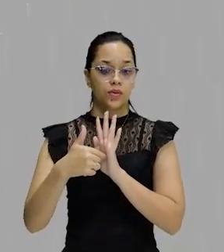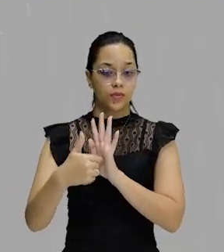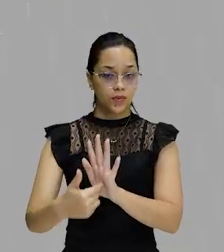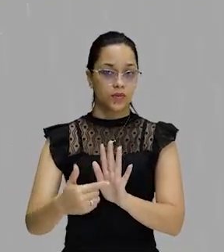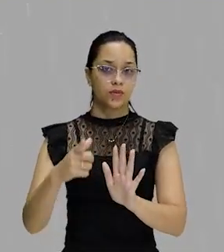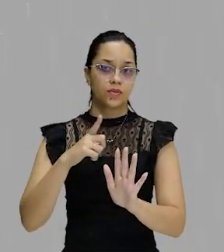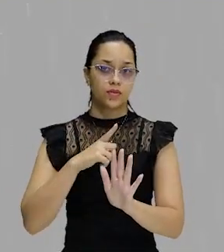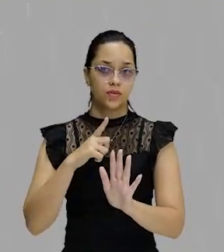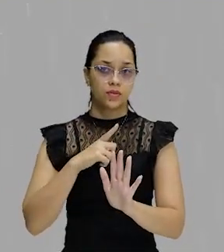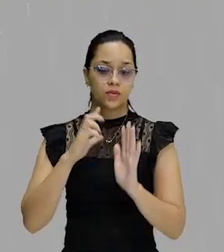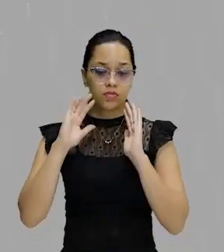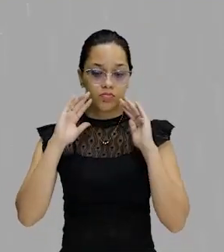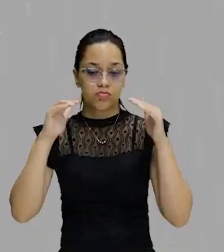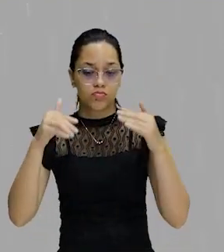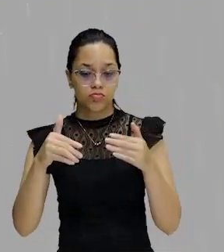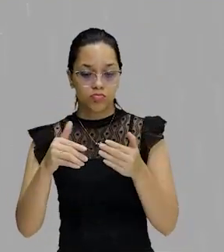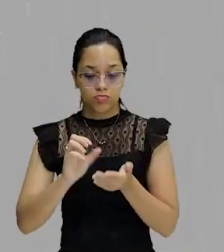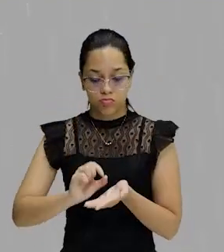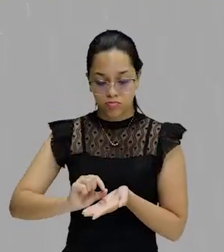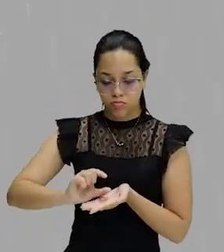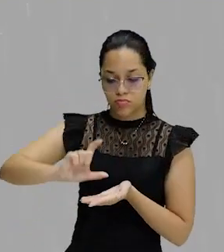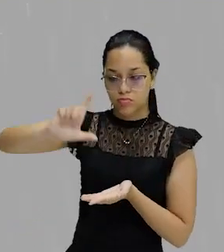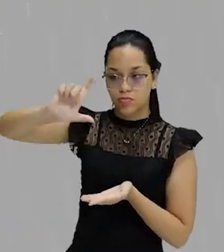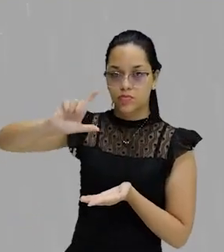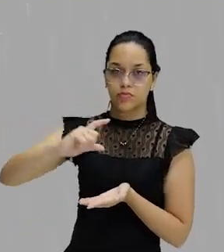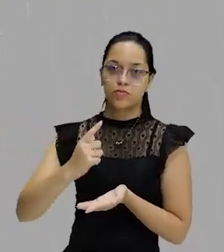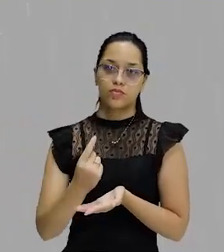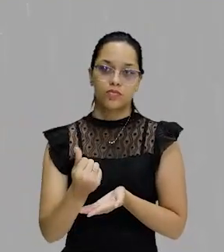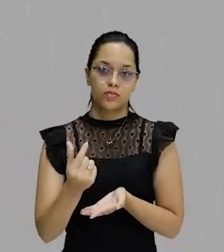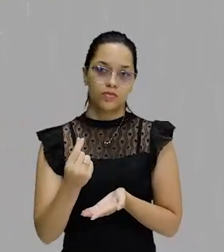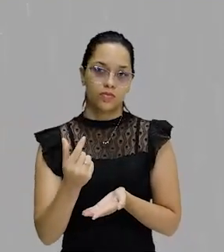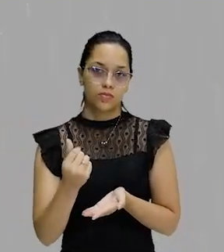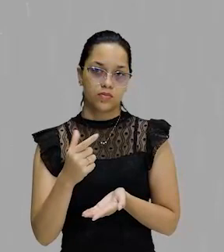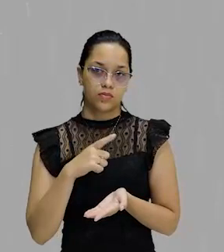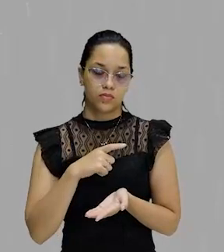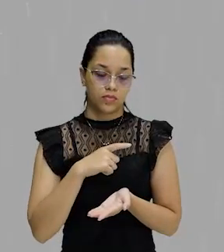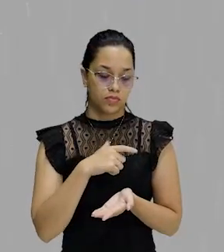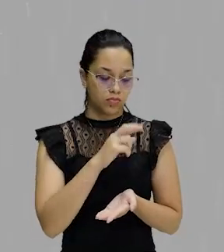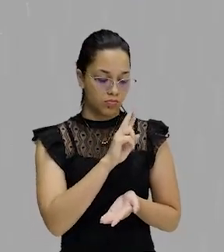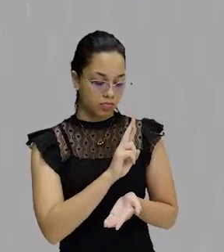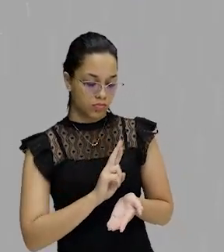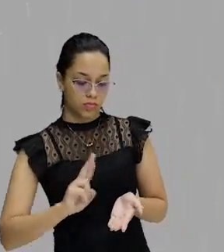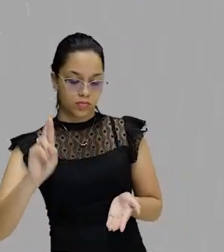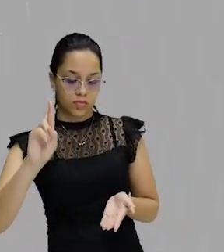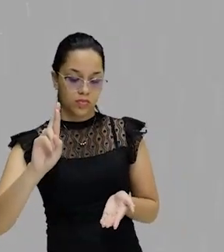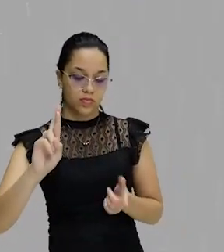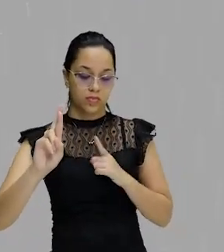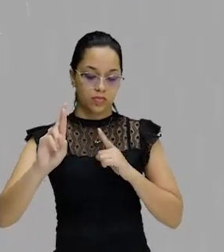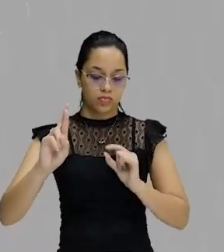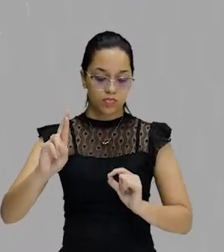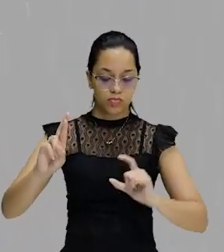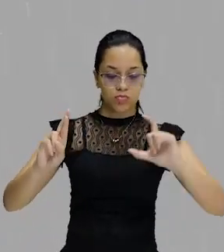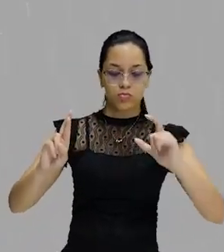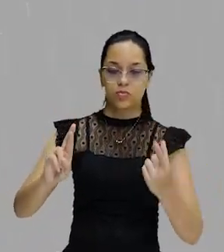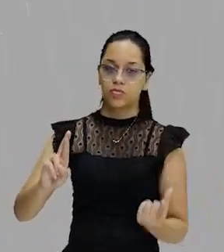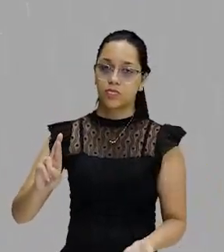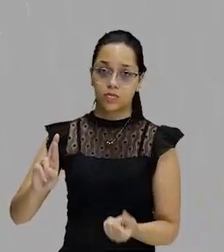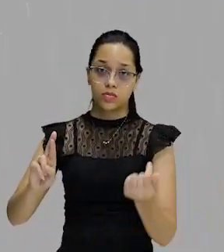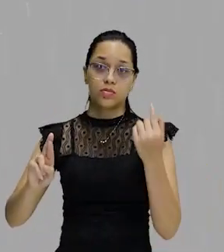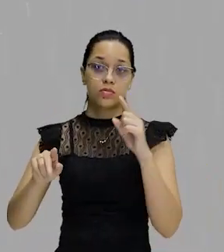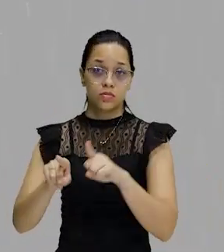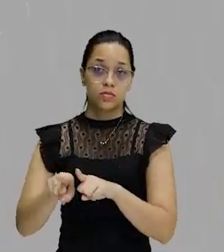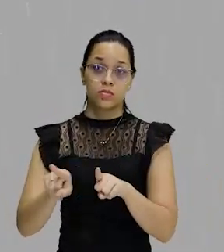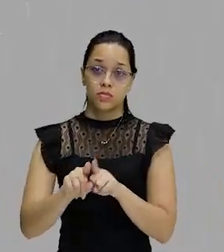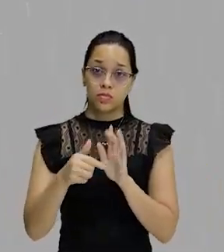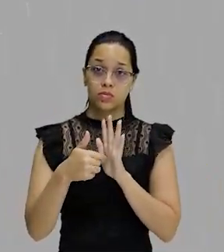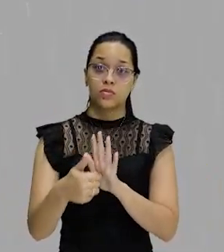mostra uma acumulação de capital. A ligação entre o religioso, e a acumulação de capital. Claramente